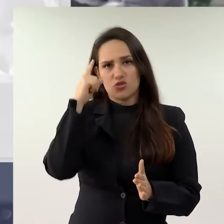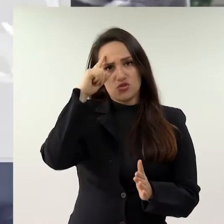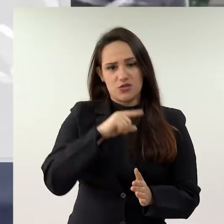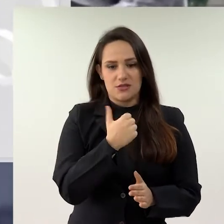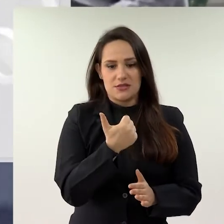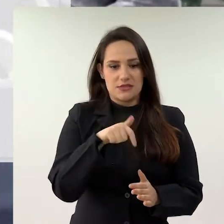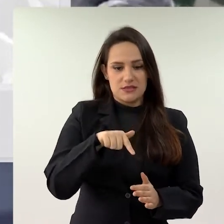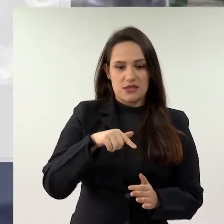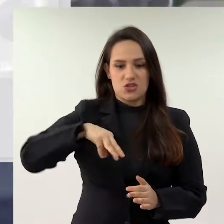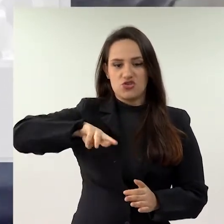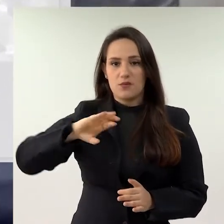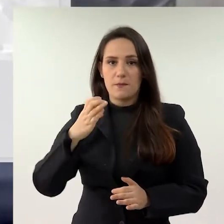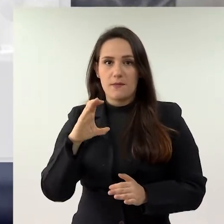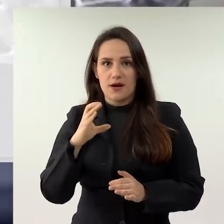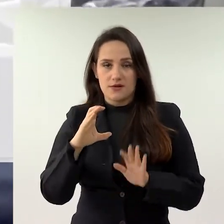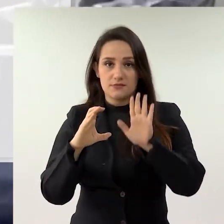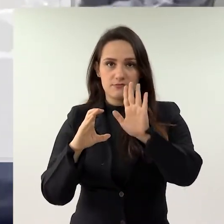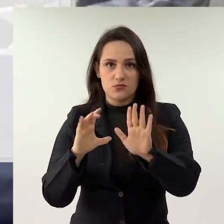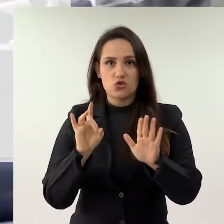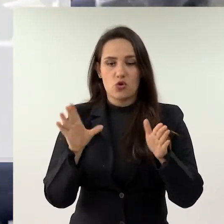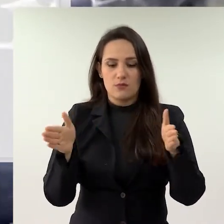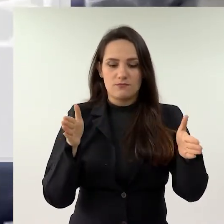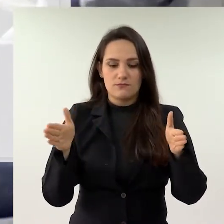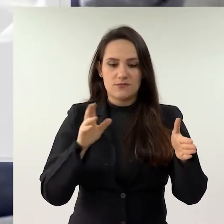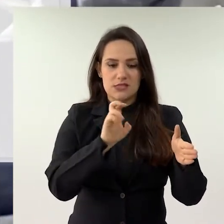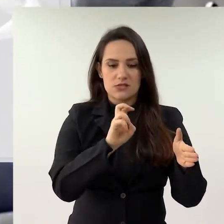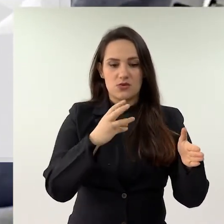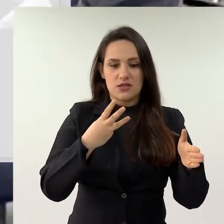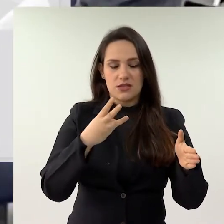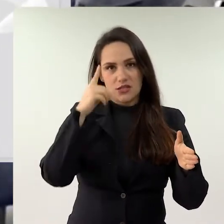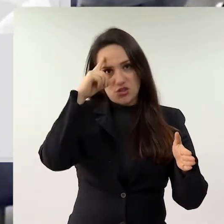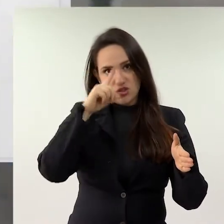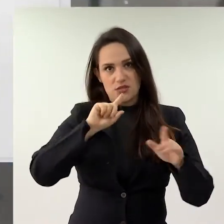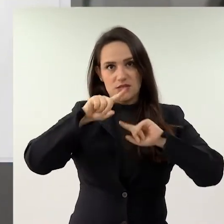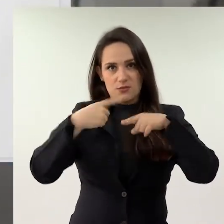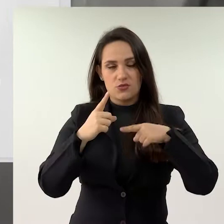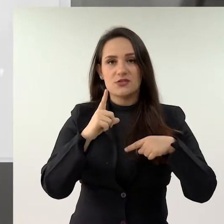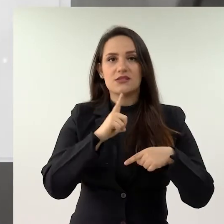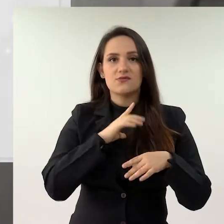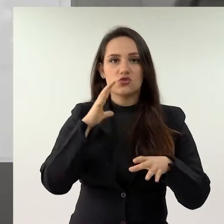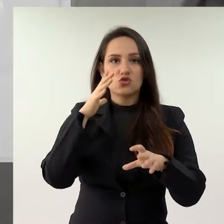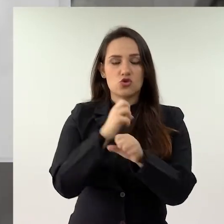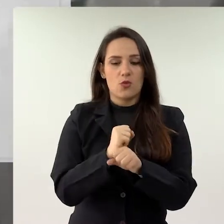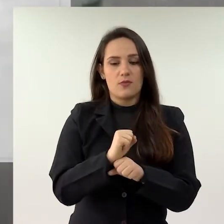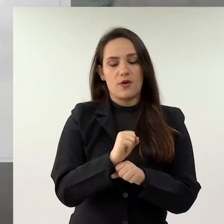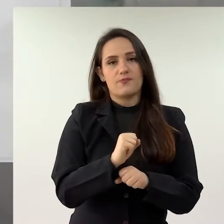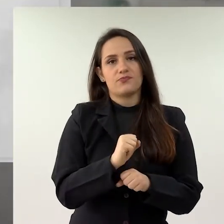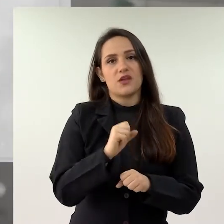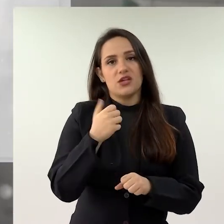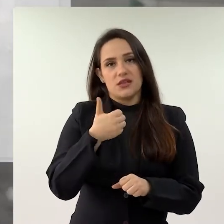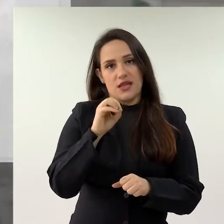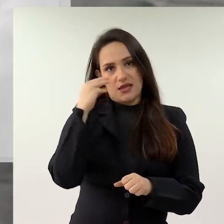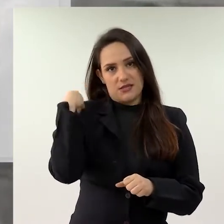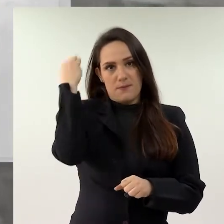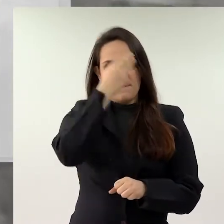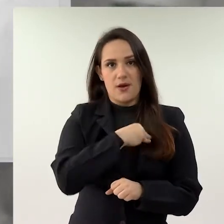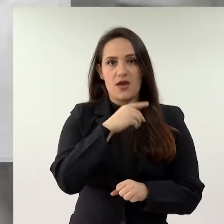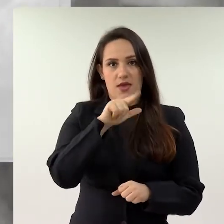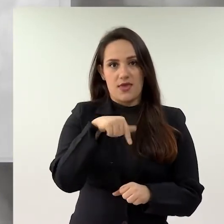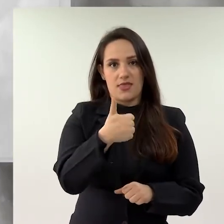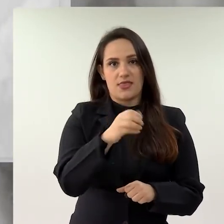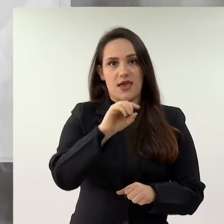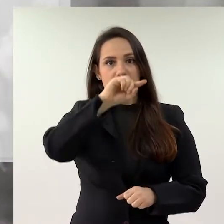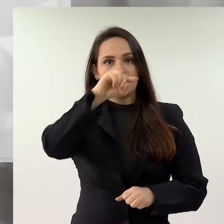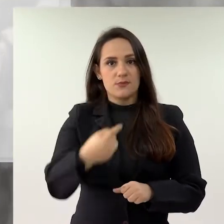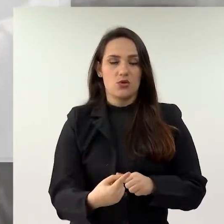53 dias depois, em 9 de maio, 10 mil mortos. 91 dias depois, o número